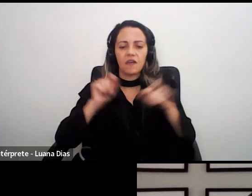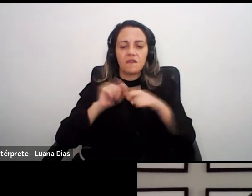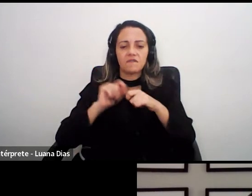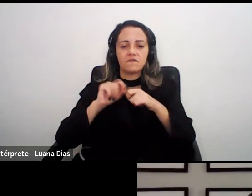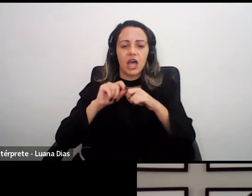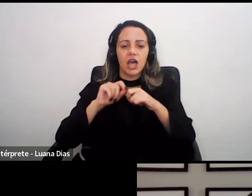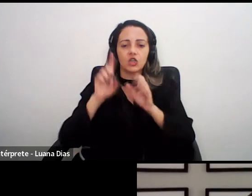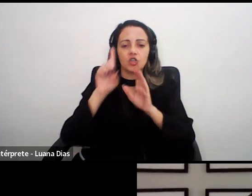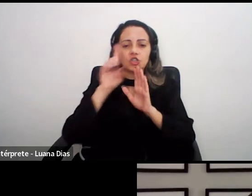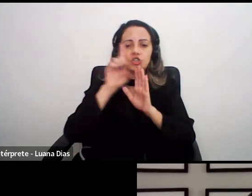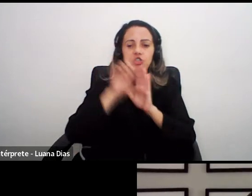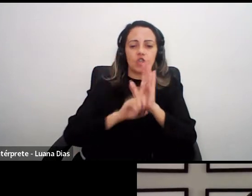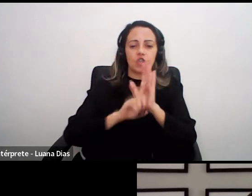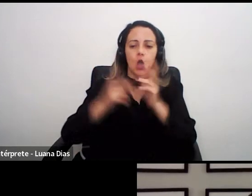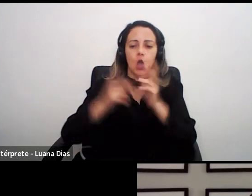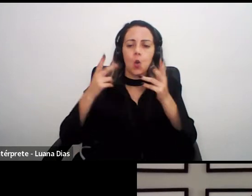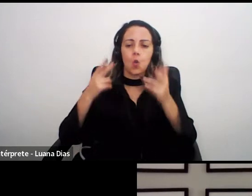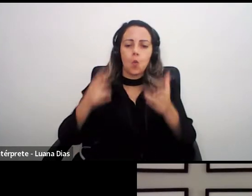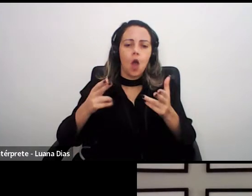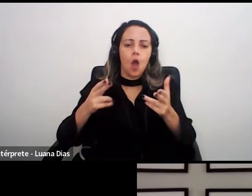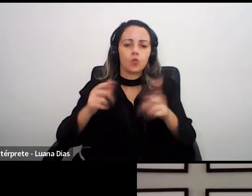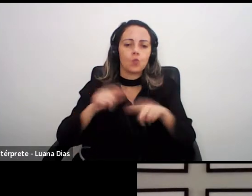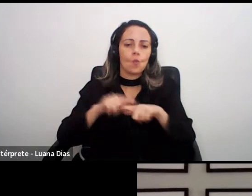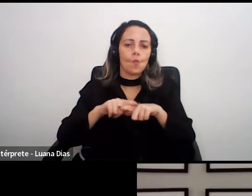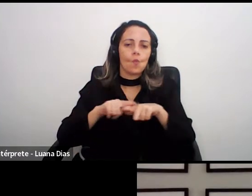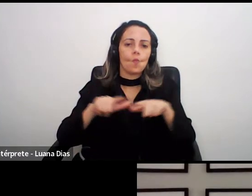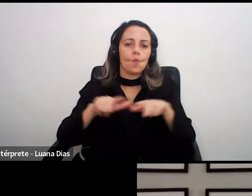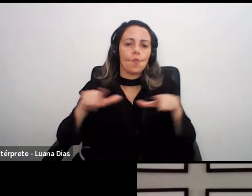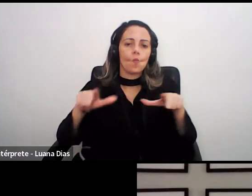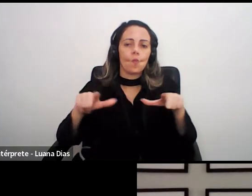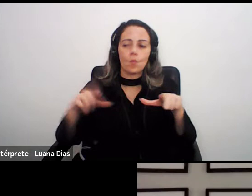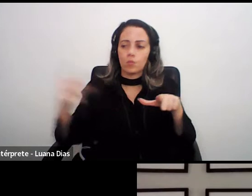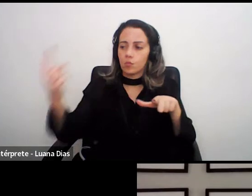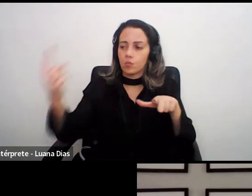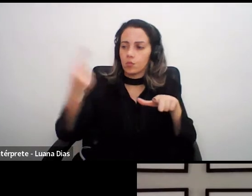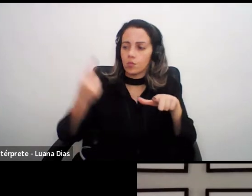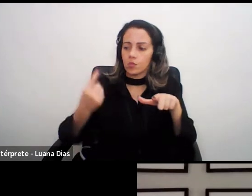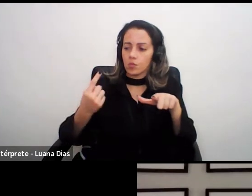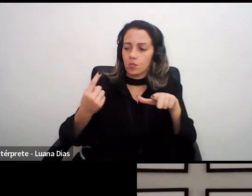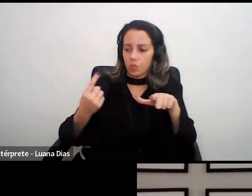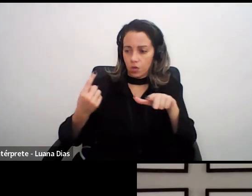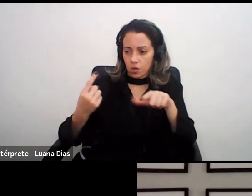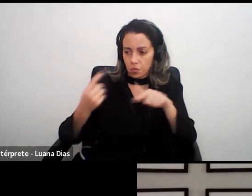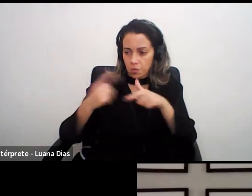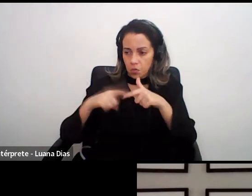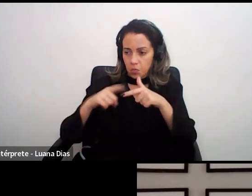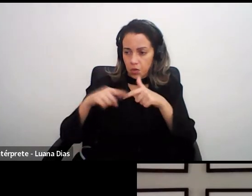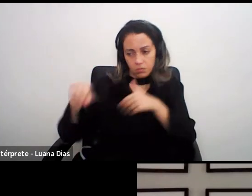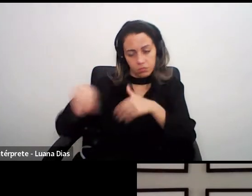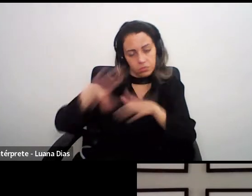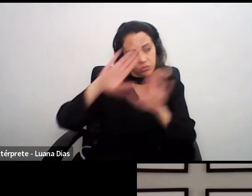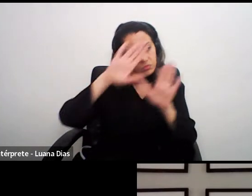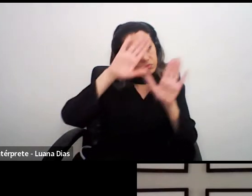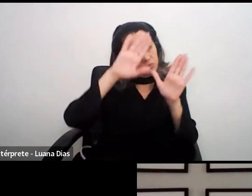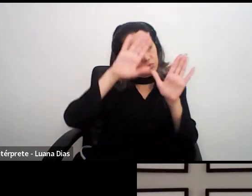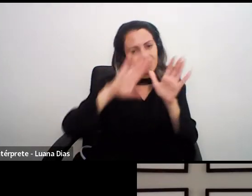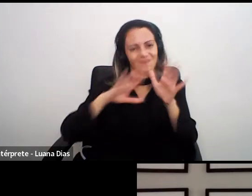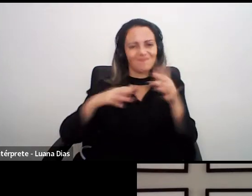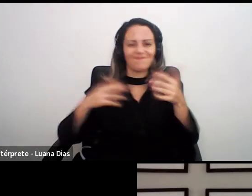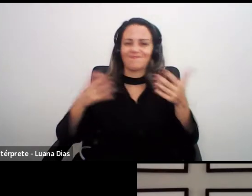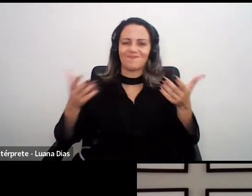ser preservado. Não importa o que está passando no cidadão. Se tiver problema, ele procura outra instância. Então, a gente ficou nesse